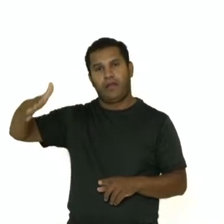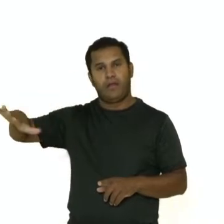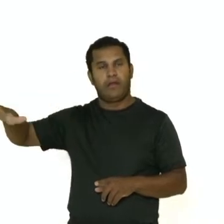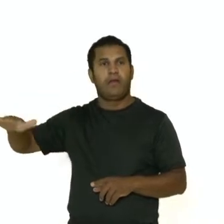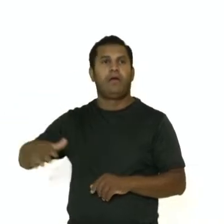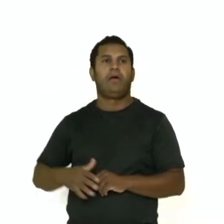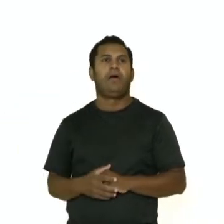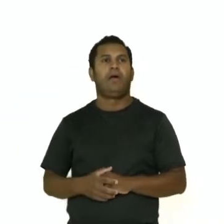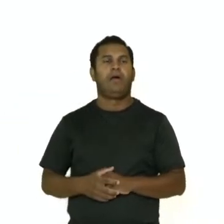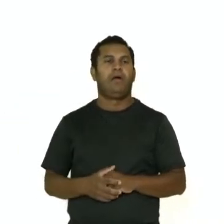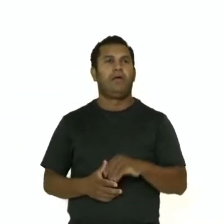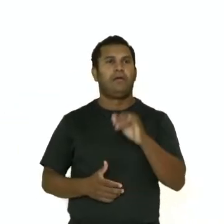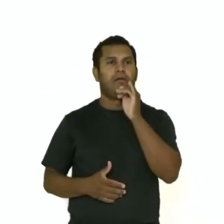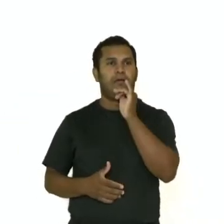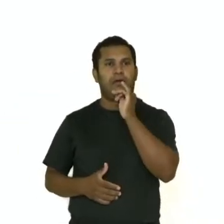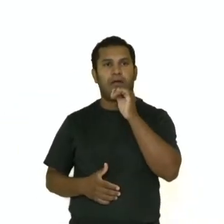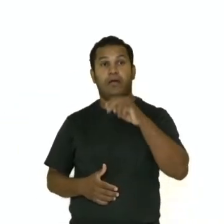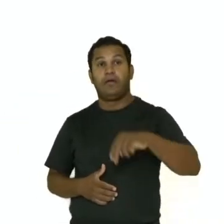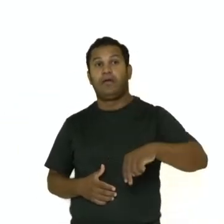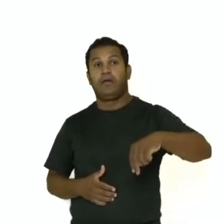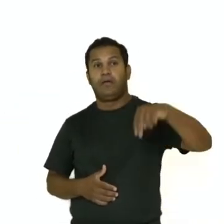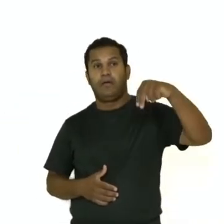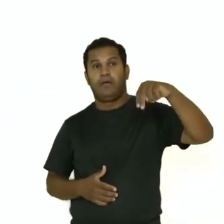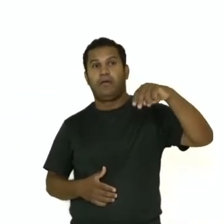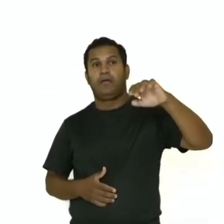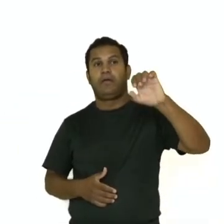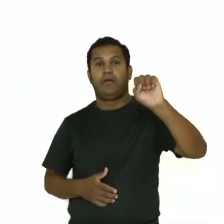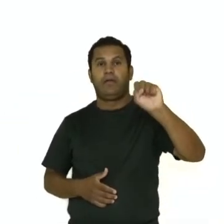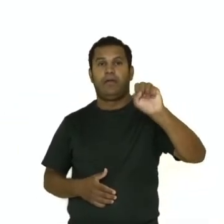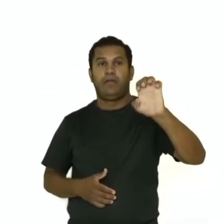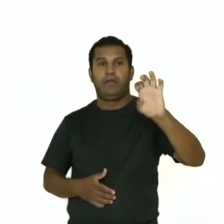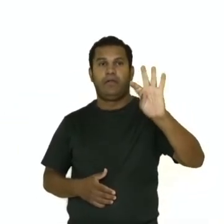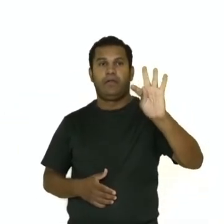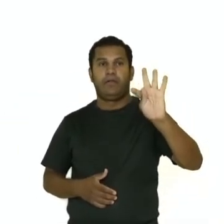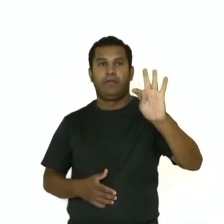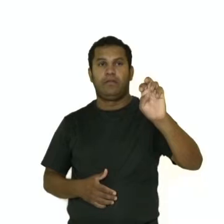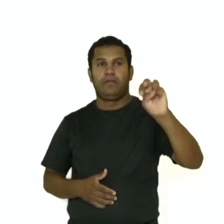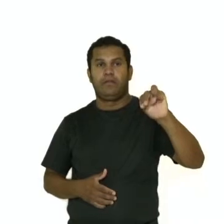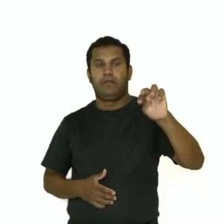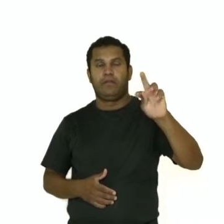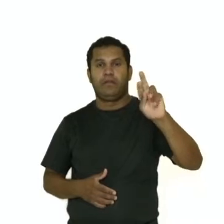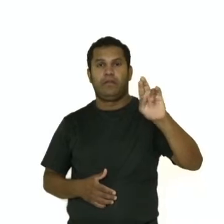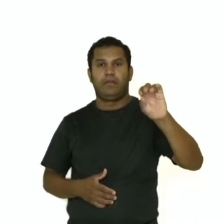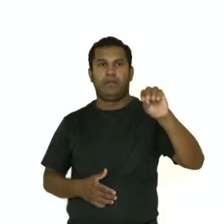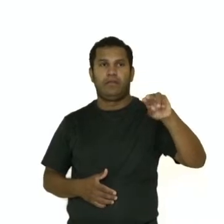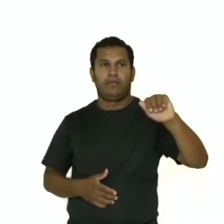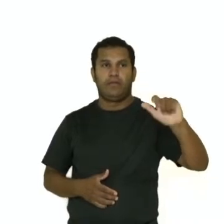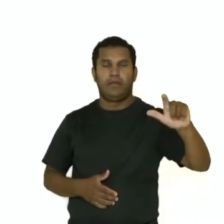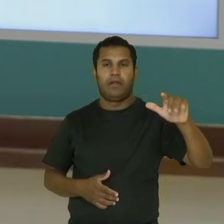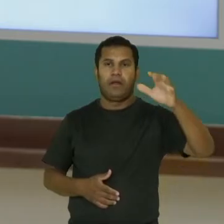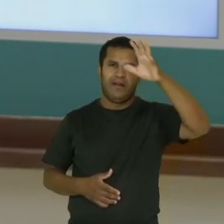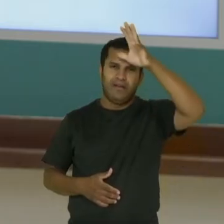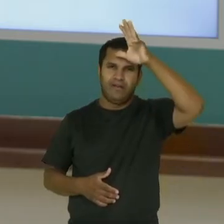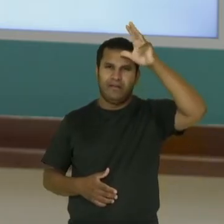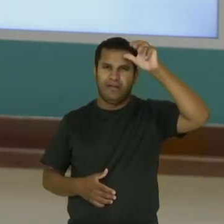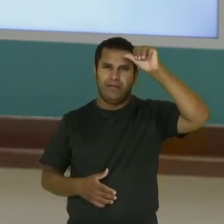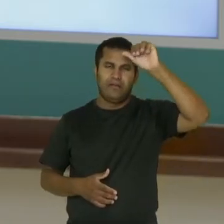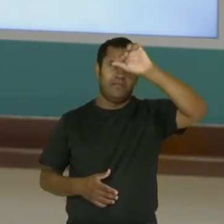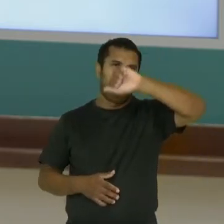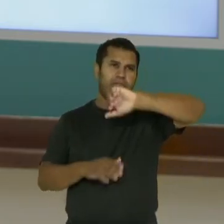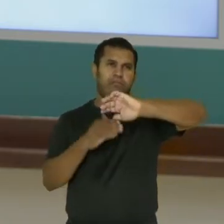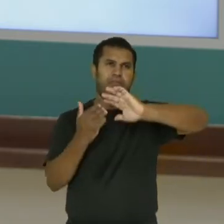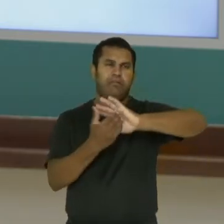da região setentrional, né? Região de clima equatorial, presente nessa porção do Brasil. Nós temos ali a